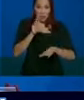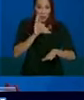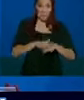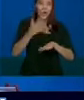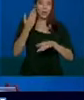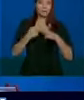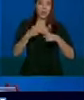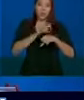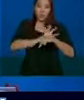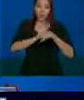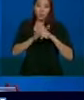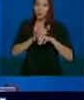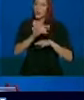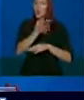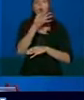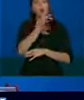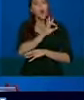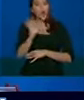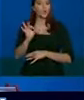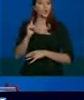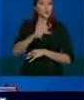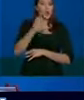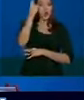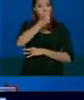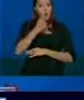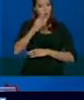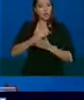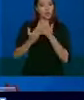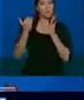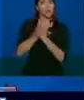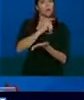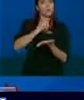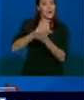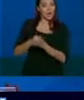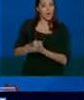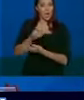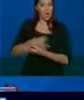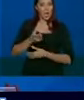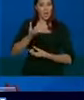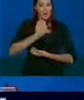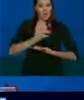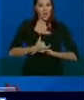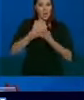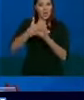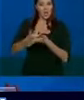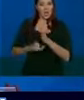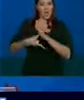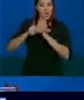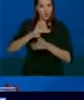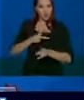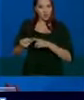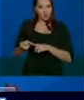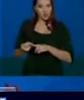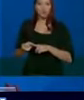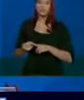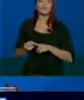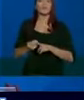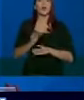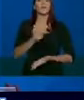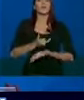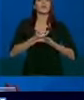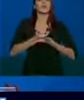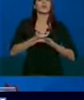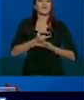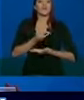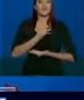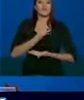causa do coronavírus, ótimo. Ele recebe hora extra. Mas dá medalhas antes da batalha? As medalhas vêm depois